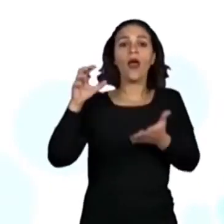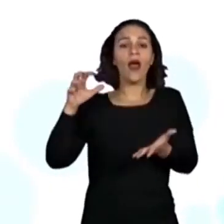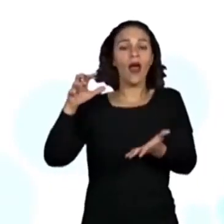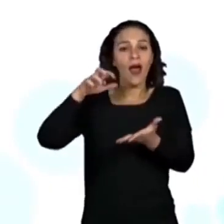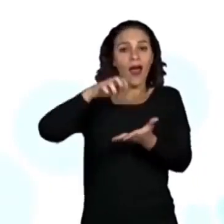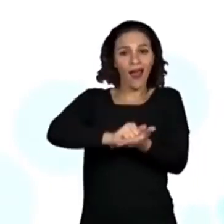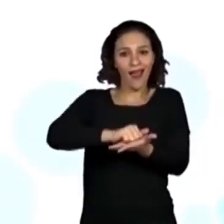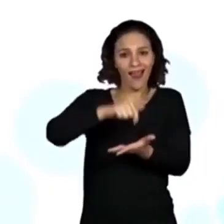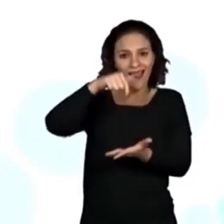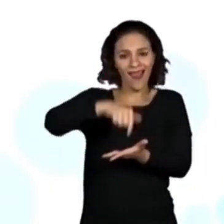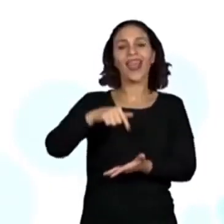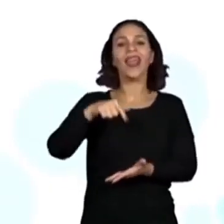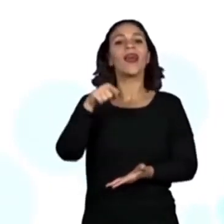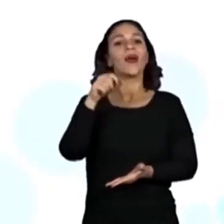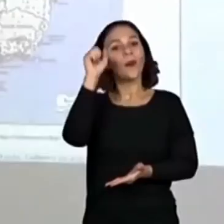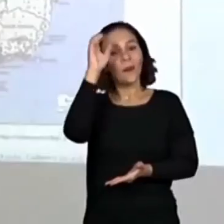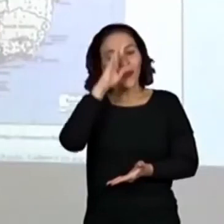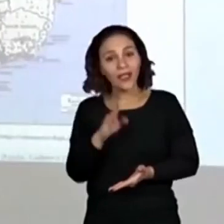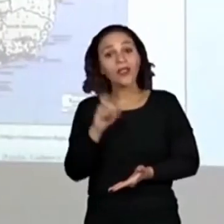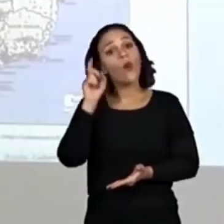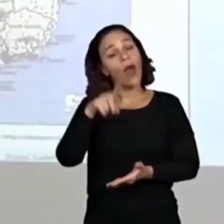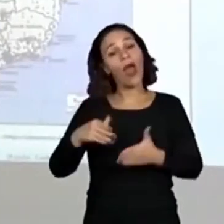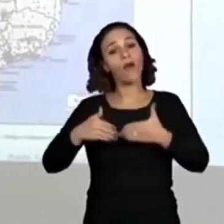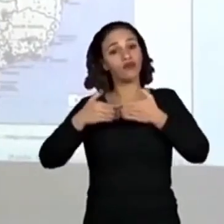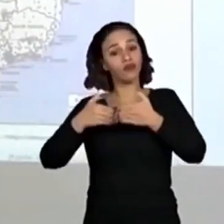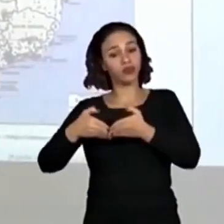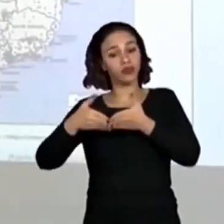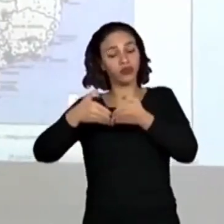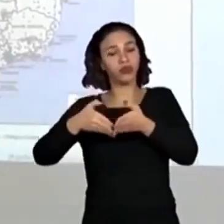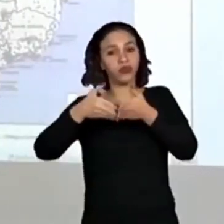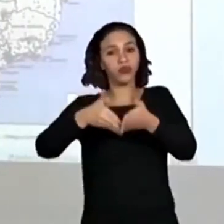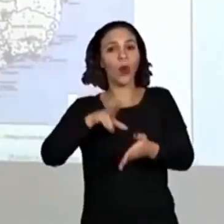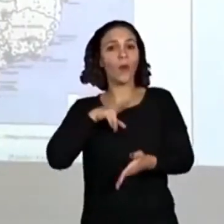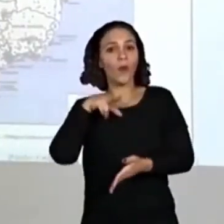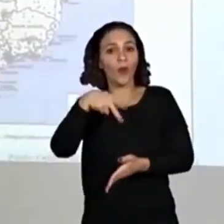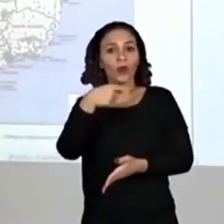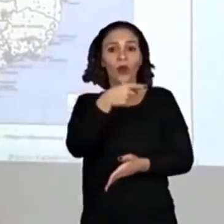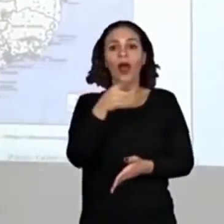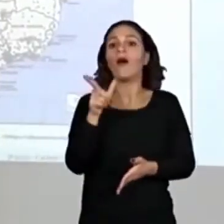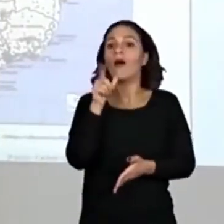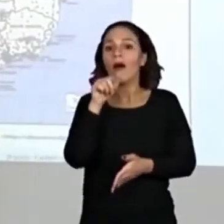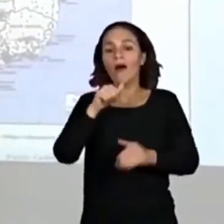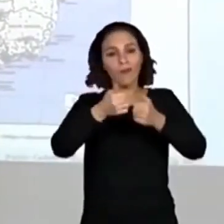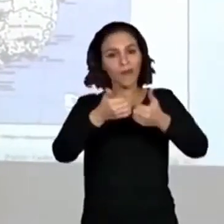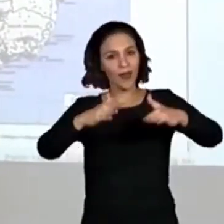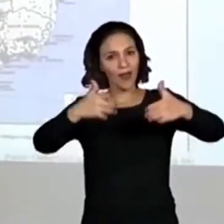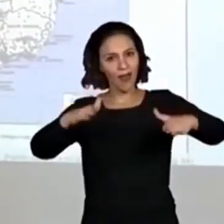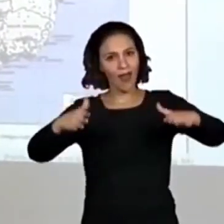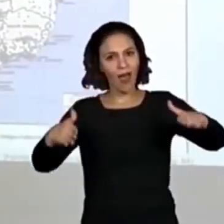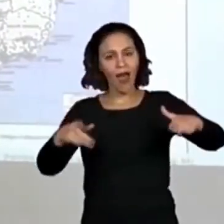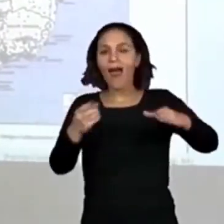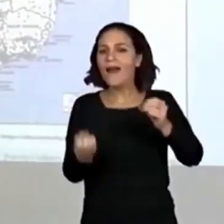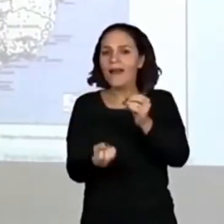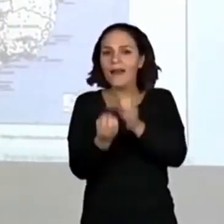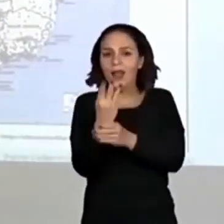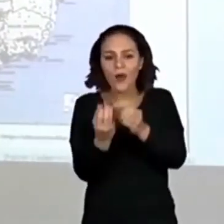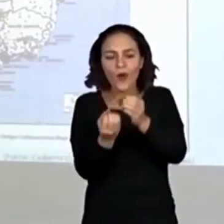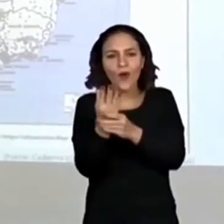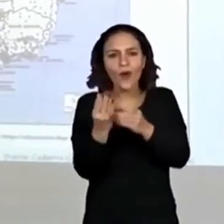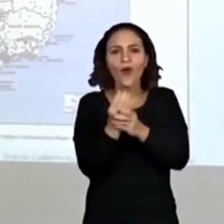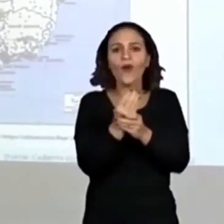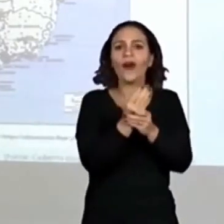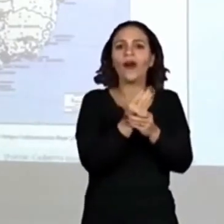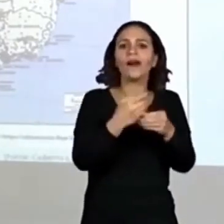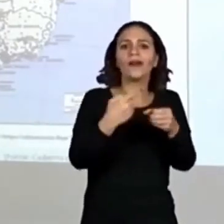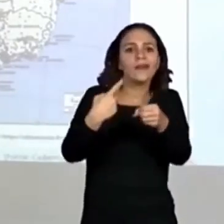através do mar. Os portugueses chegaram pelo litoral, montando vilarejos e cidades que